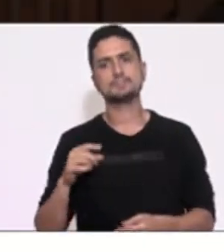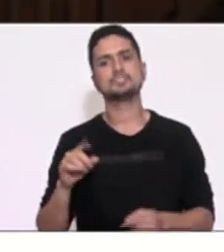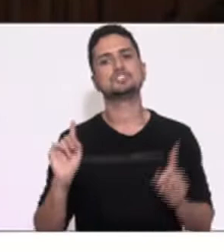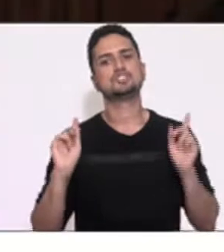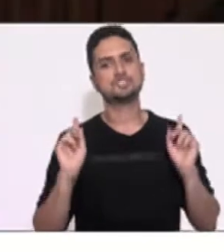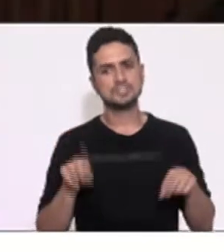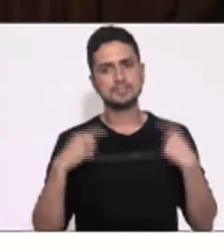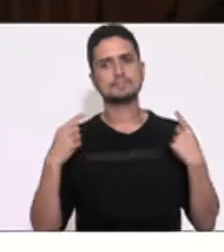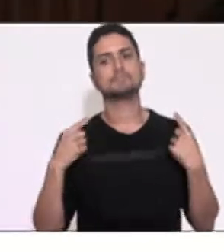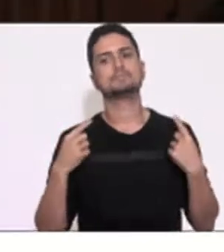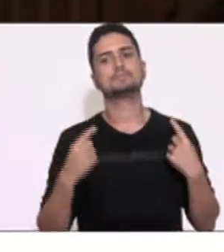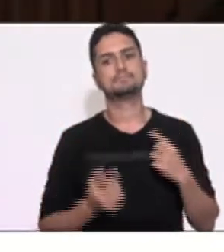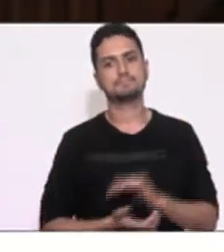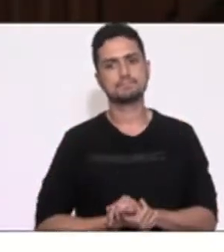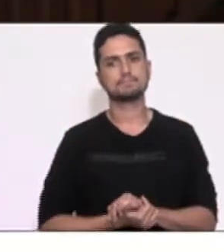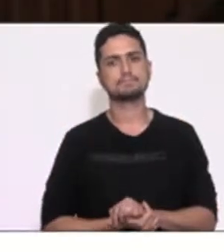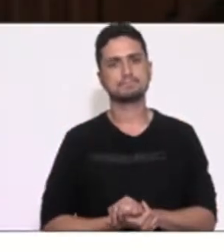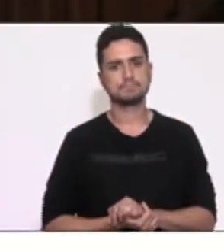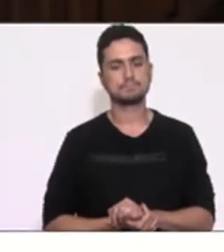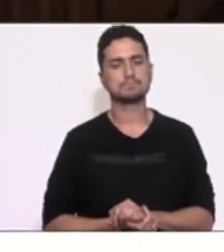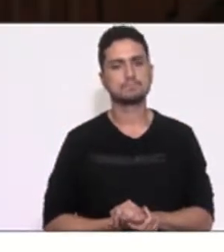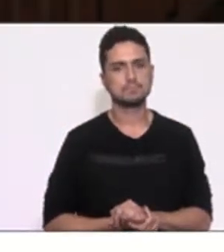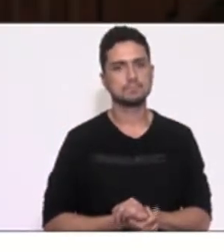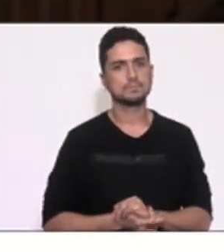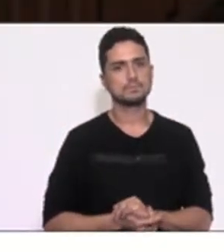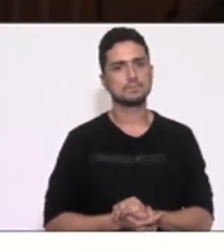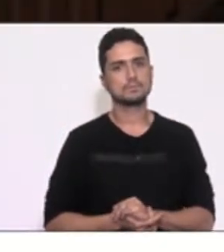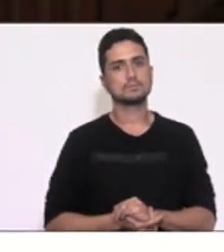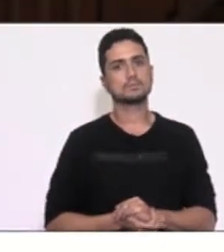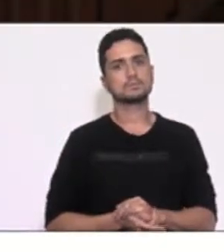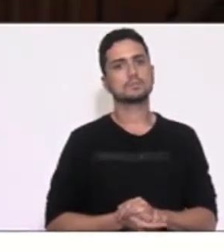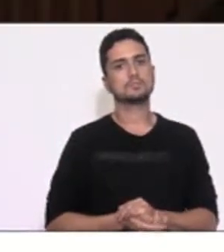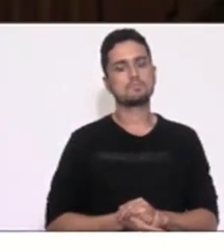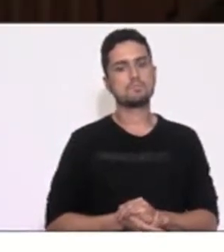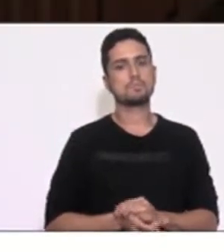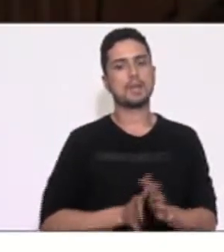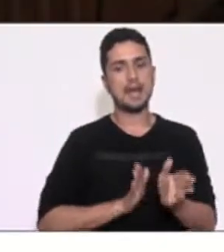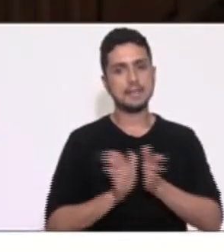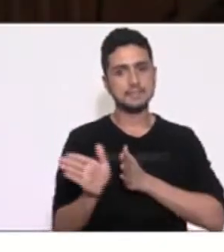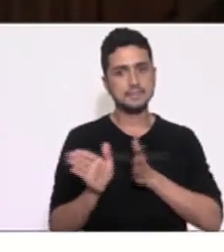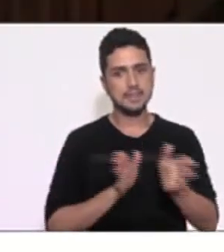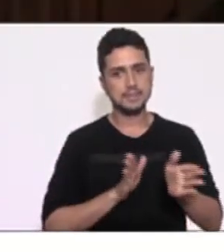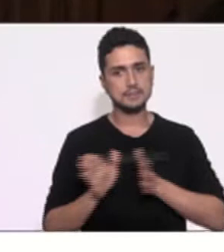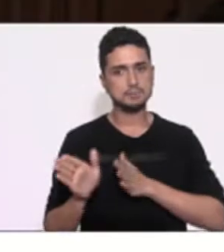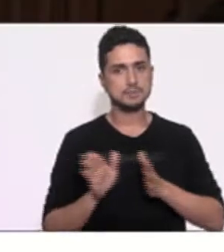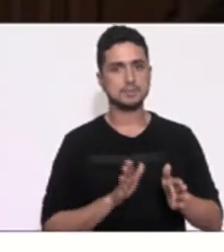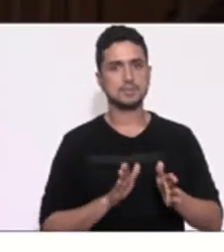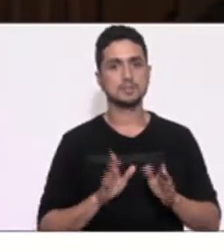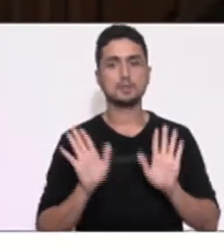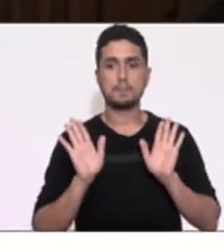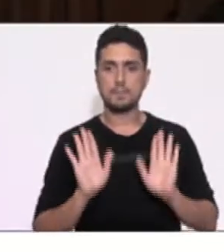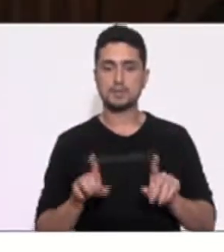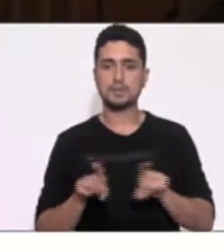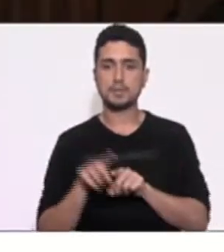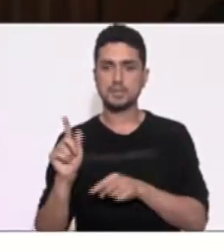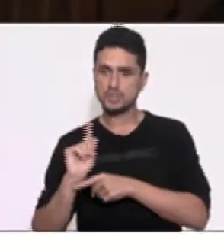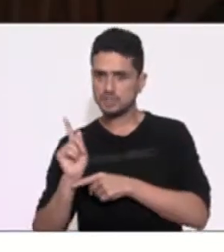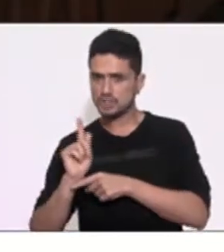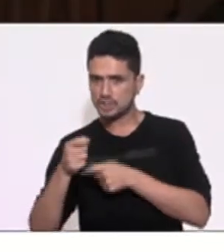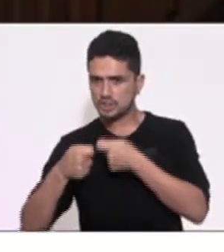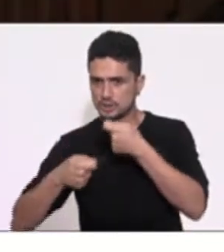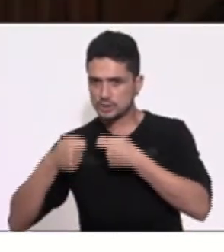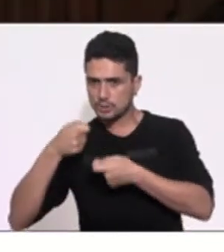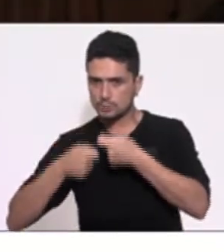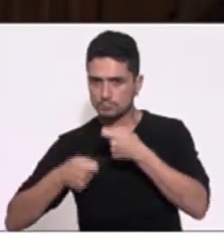desafio. O próprio, não apenas o acesso em si mesmo, mas a gestão desse processo,